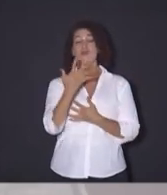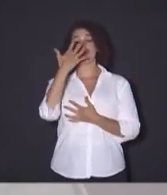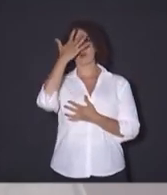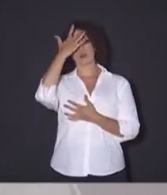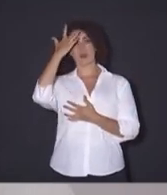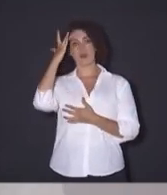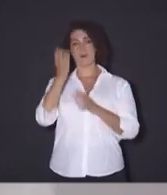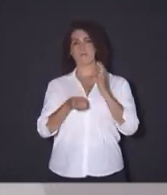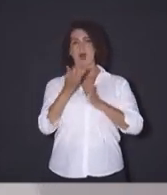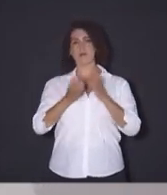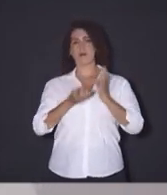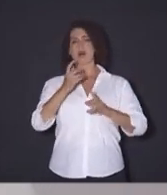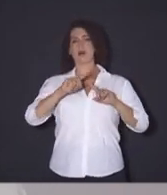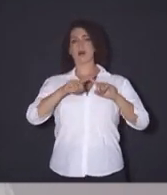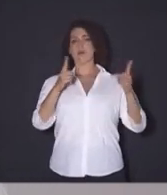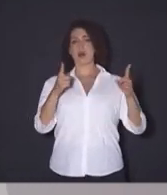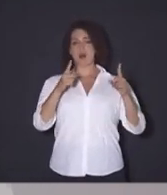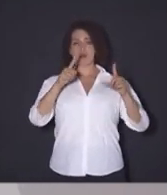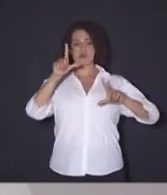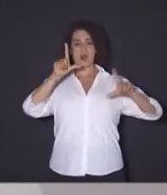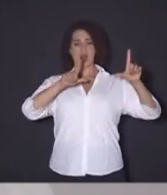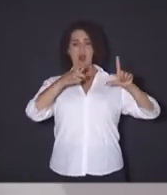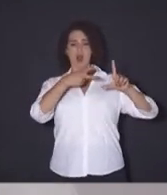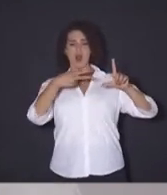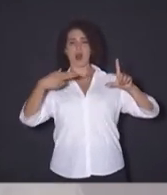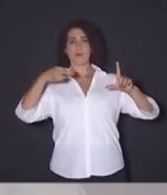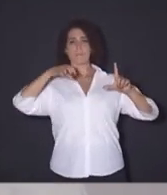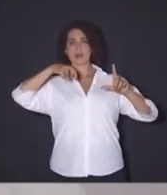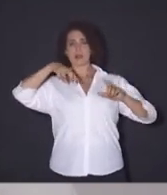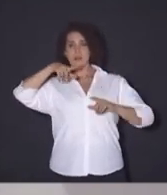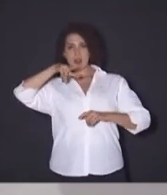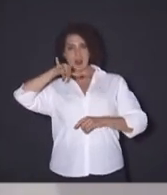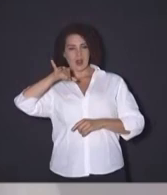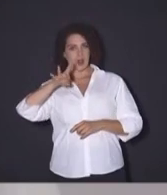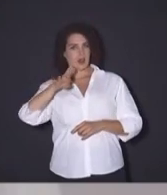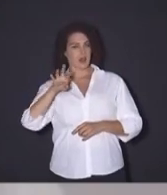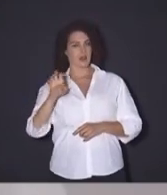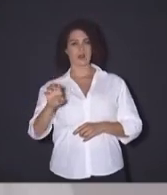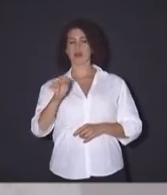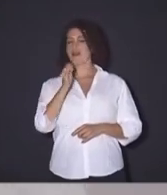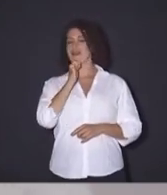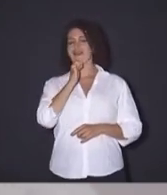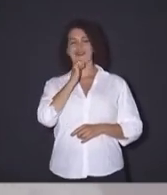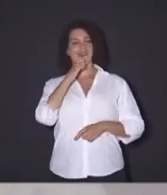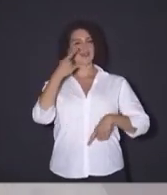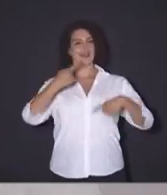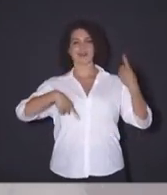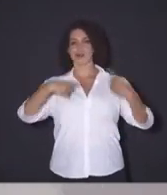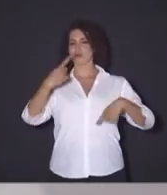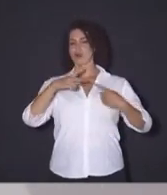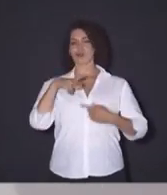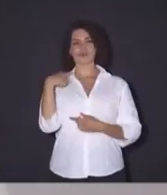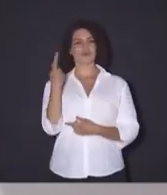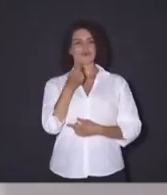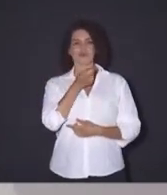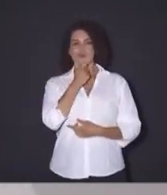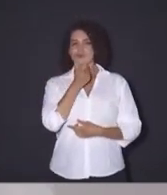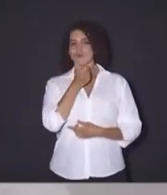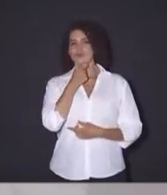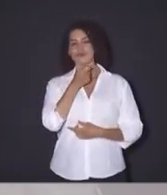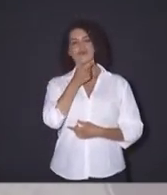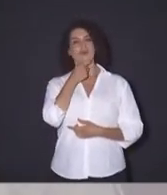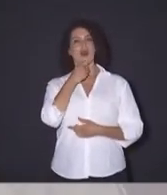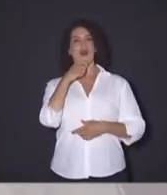mídia livre ainda não uma centralidade eu diria do debate político brasileiro das nossas formações